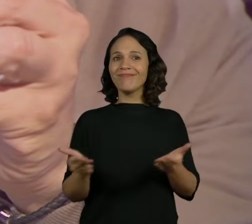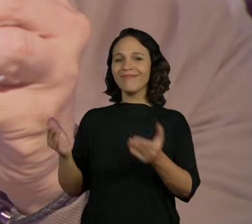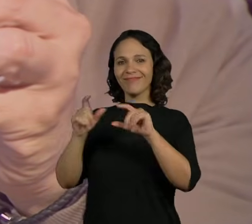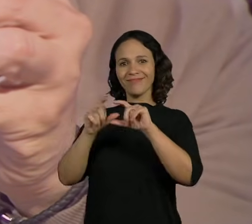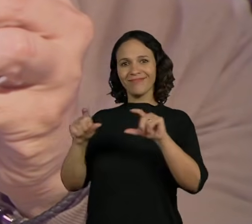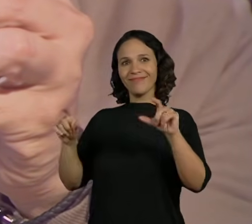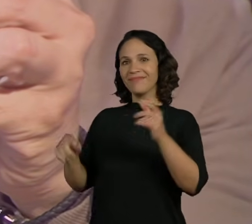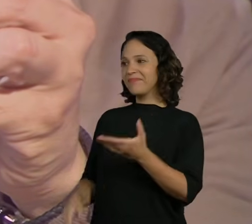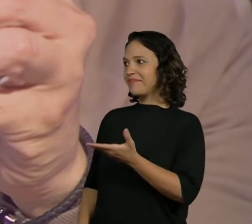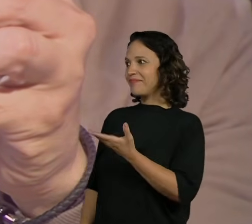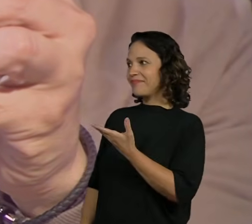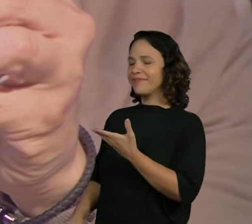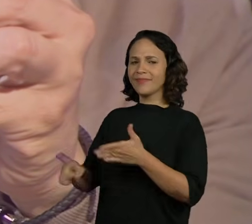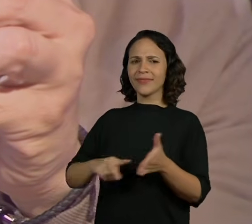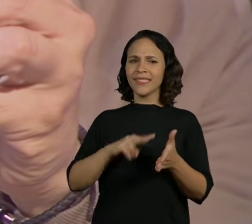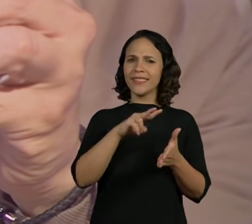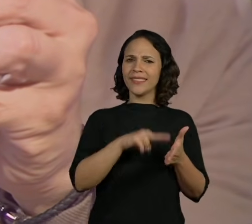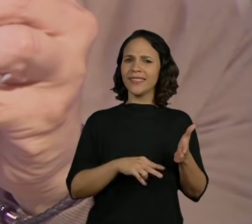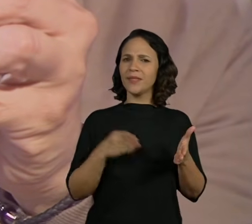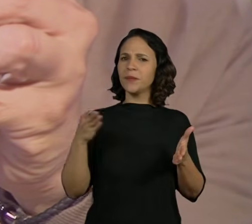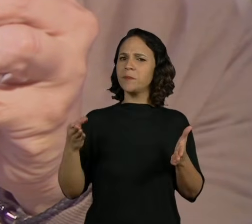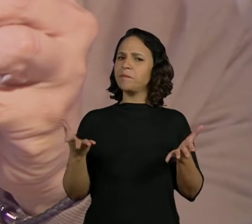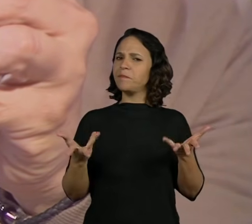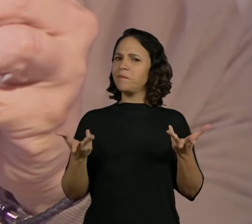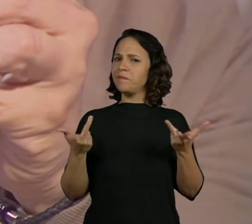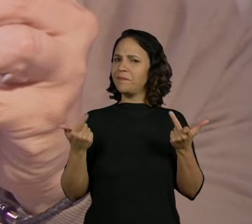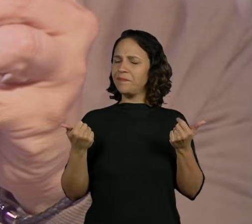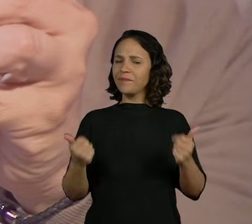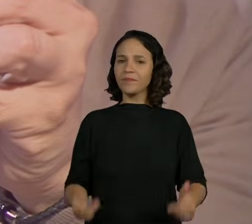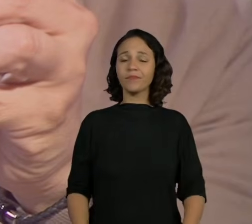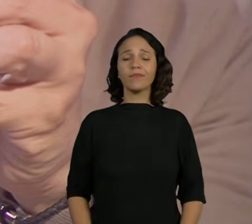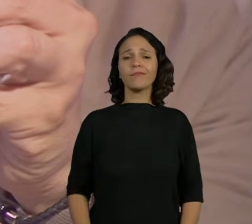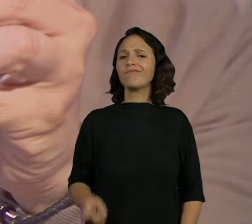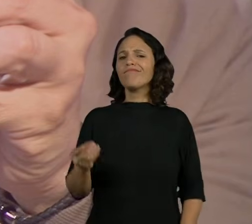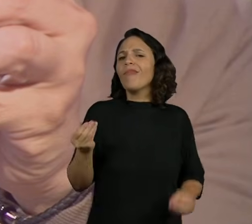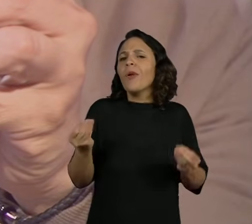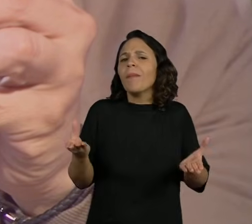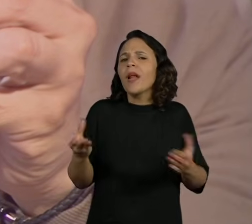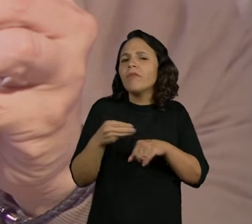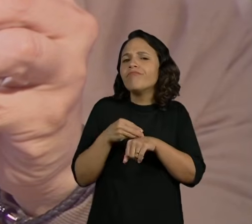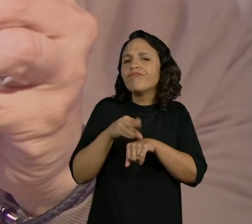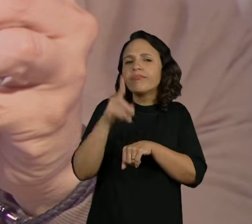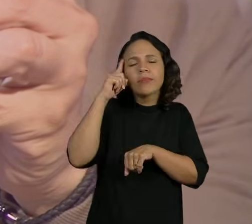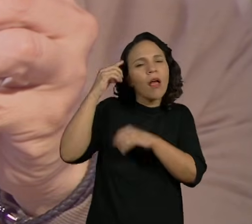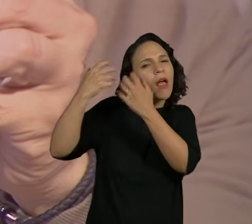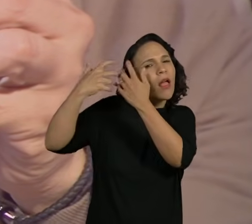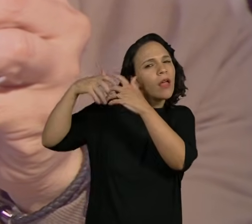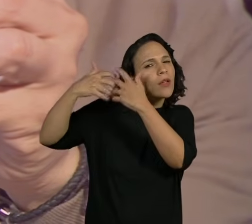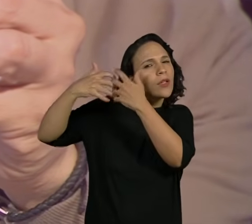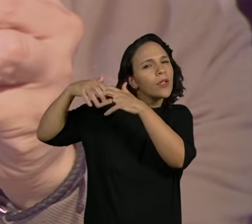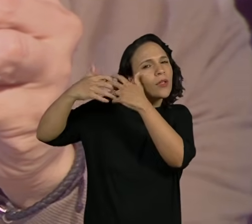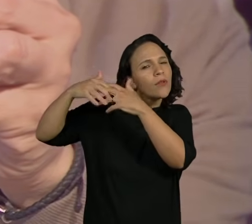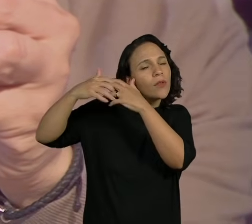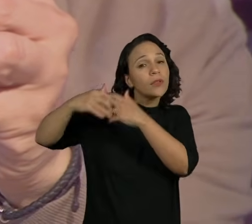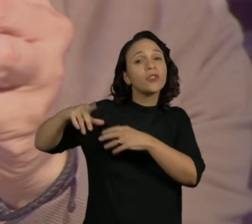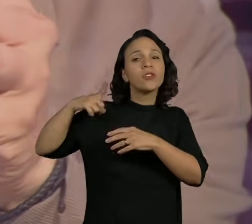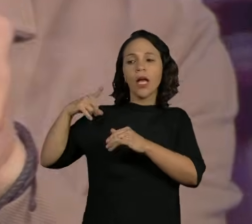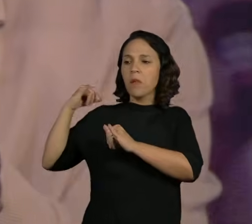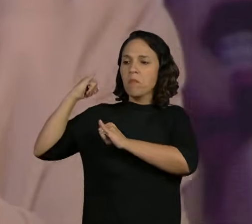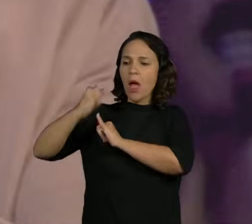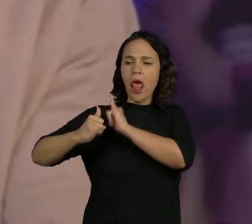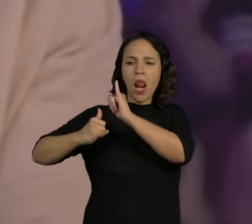Vale muito a pena essa leitura, para a gente refletir um pouco sobre esses mitos que